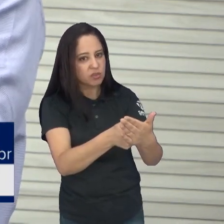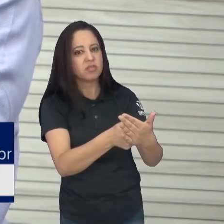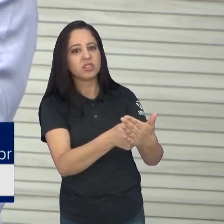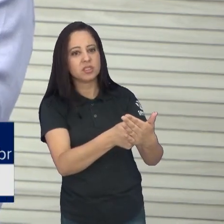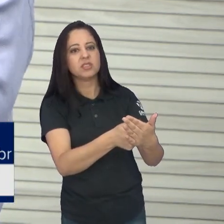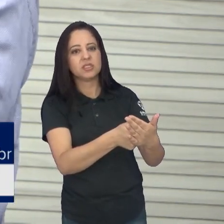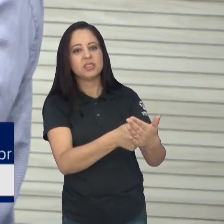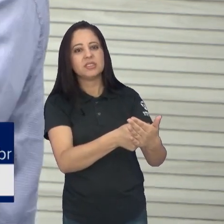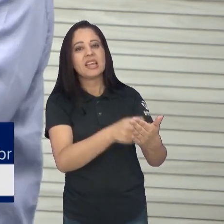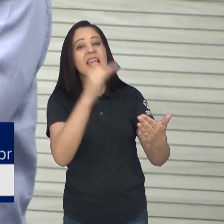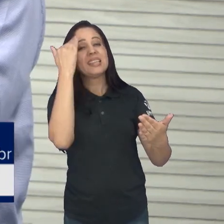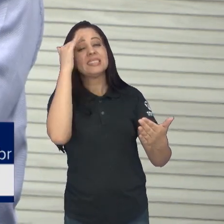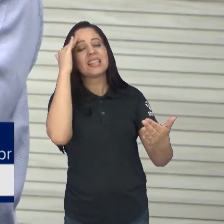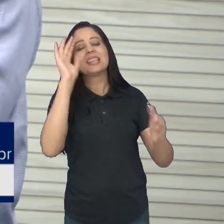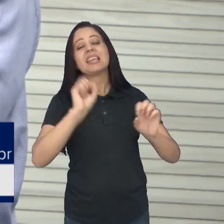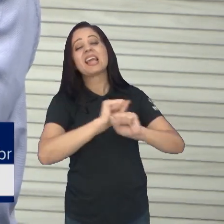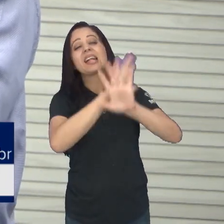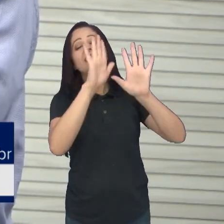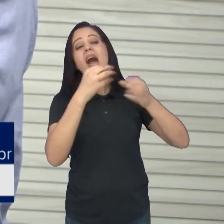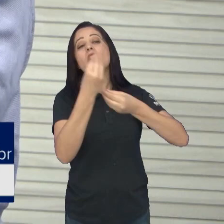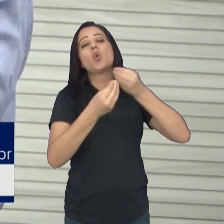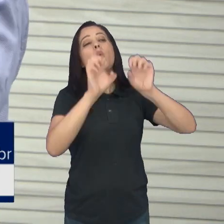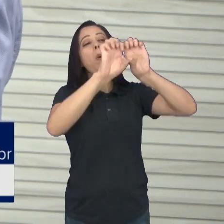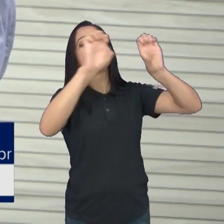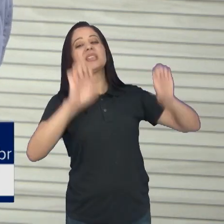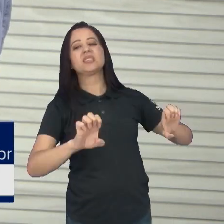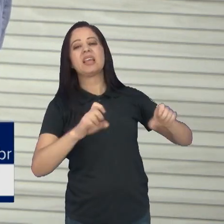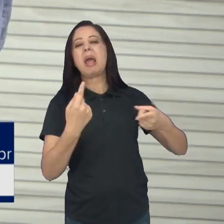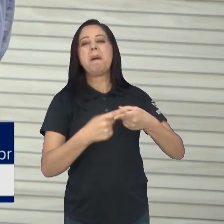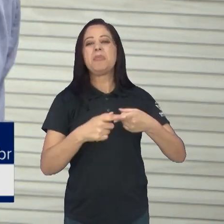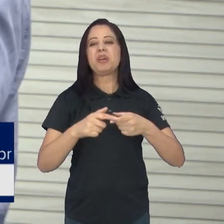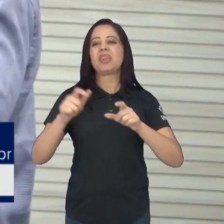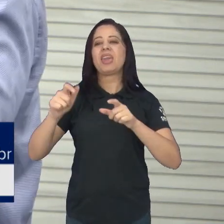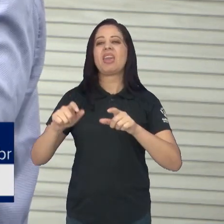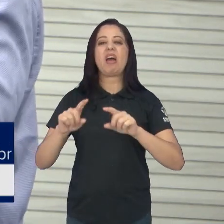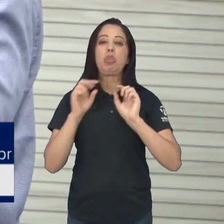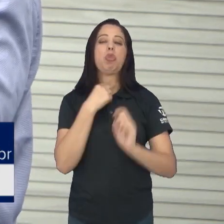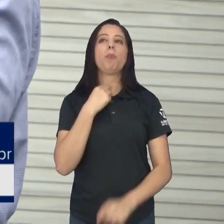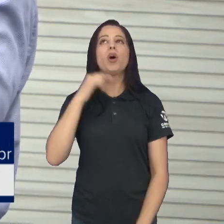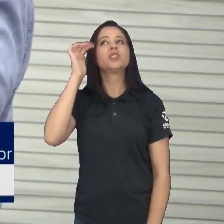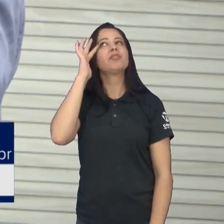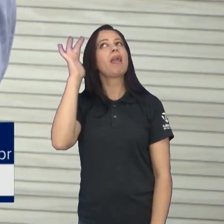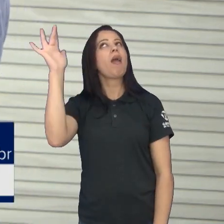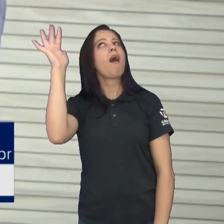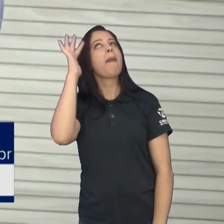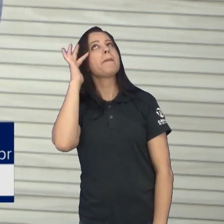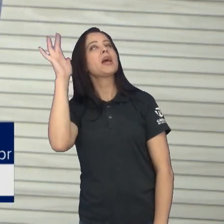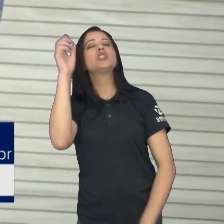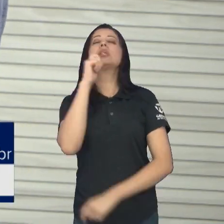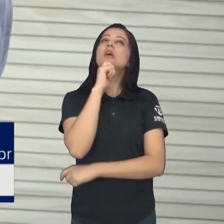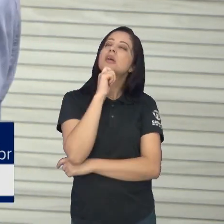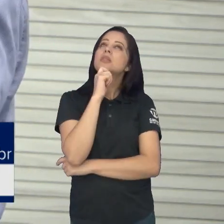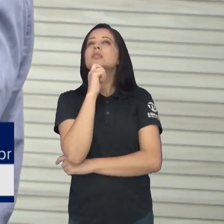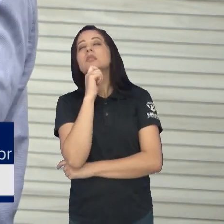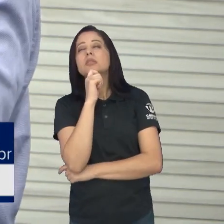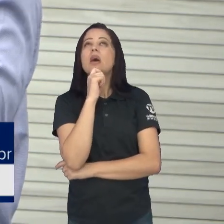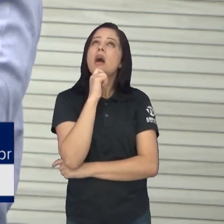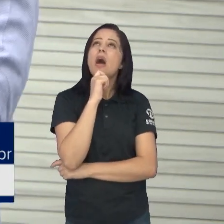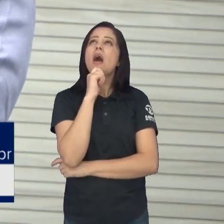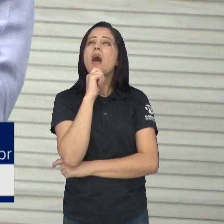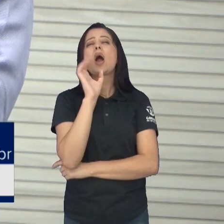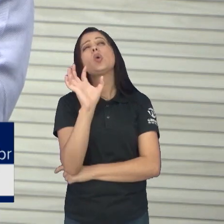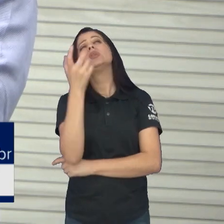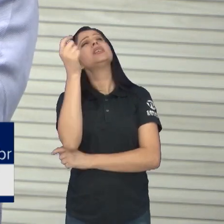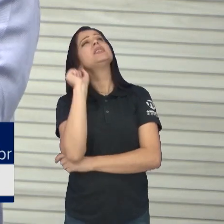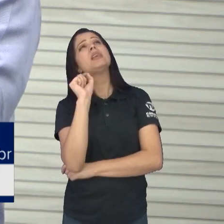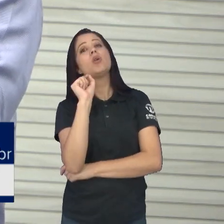funciona, entender toda a estrutura, para não ficar imaginando como é que é, imaginando, criando situações. Não, eu